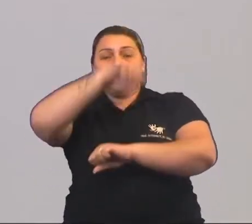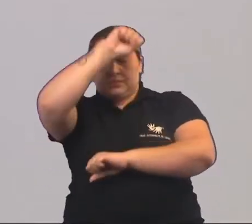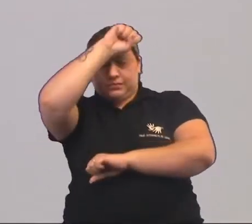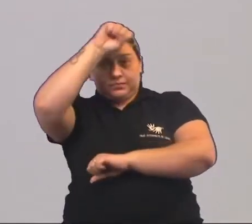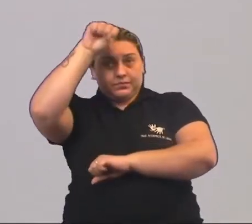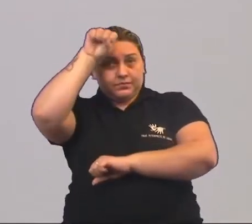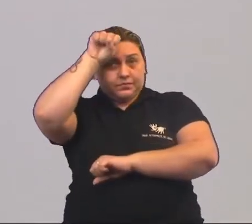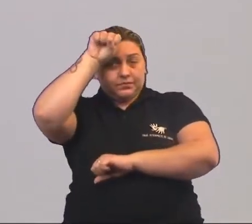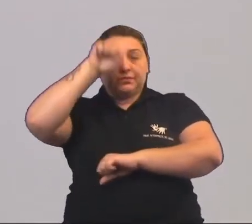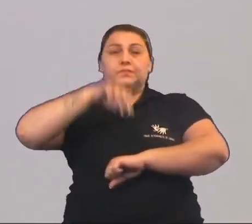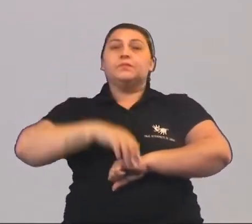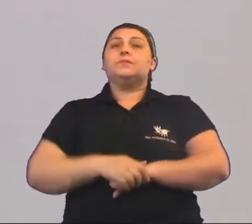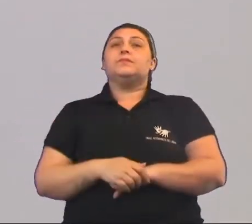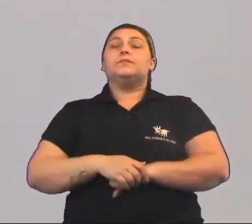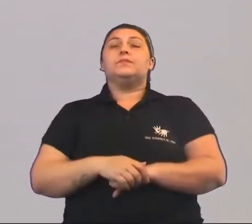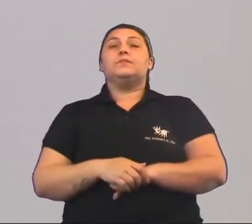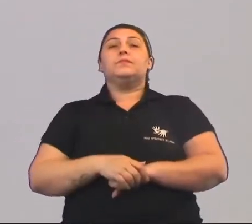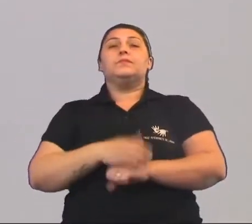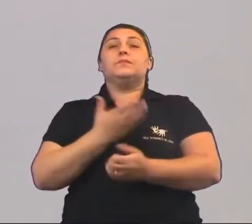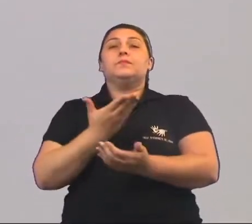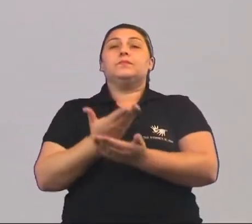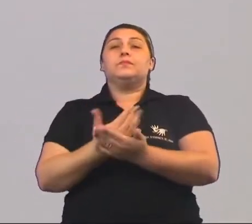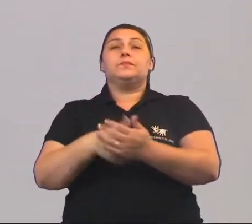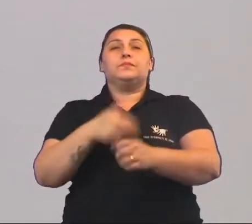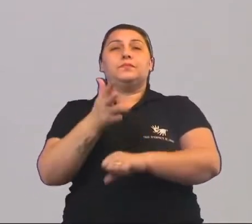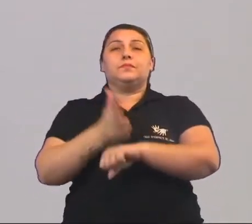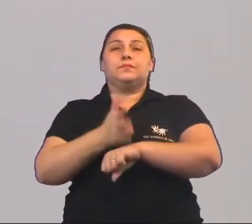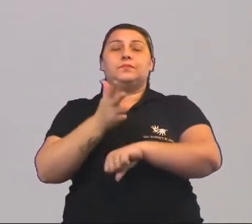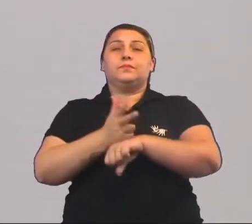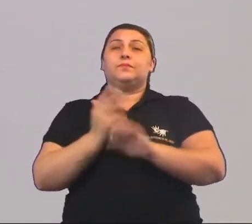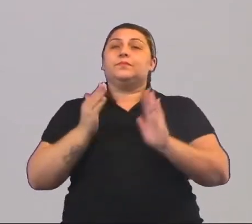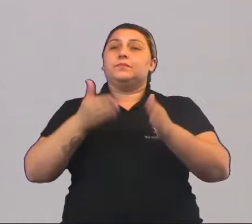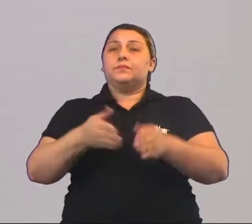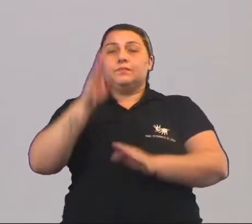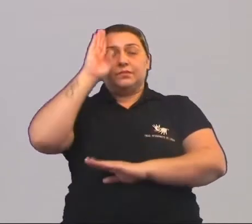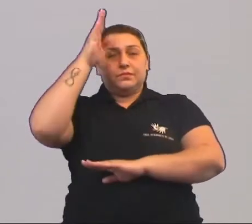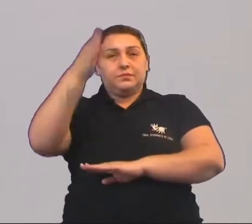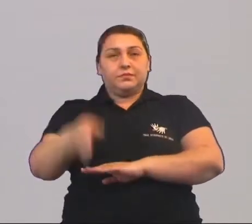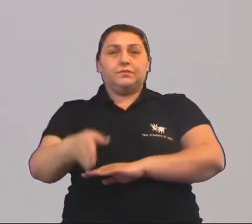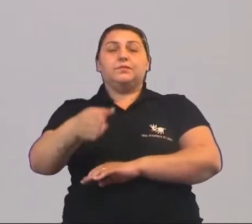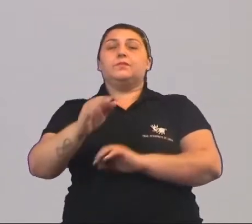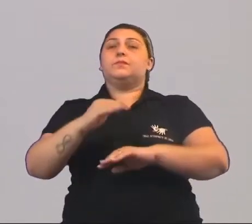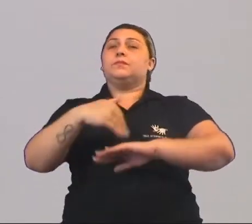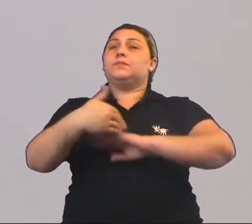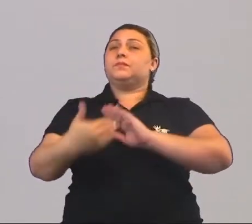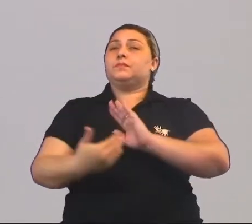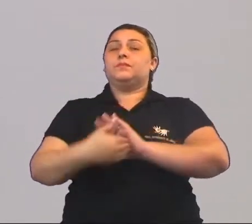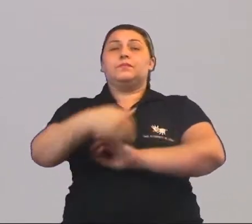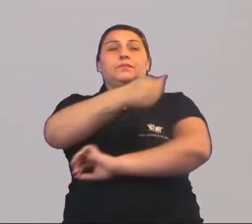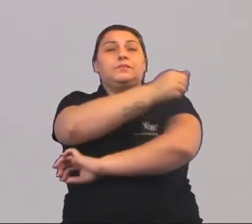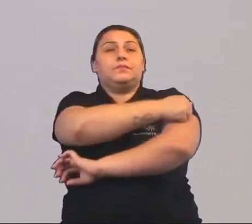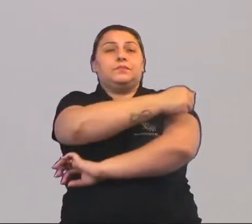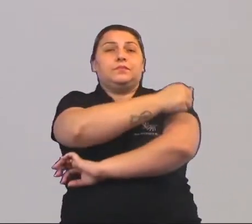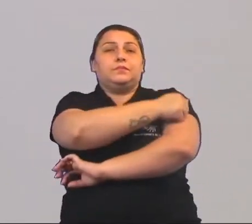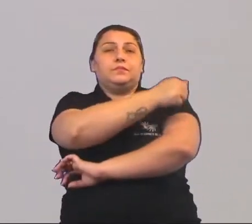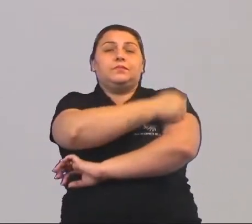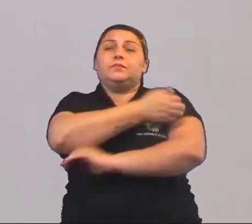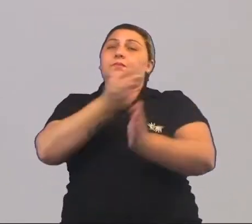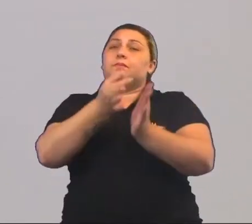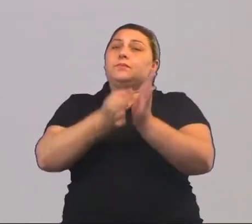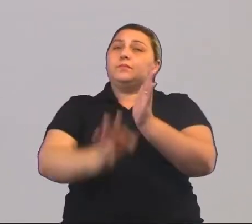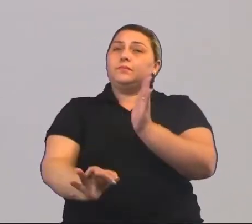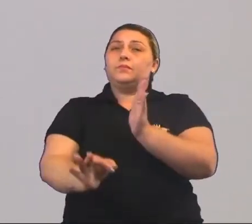curricular Sociologia. Esta videoaula, ela está direcionada principalmente a todos aqueles alunos e